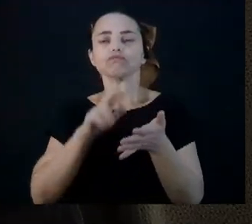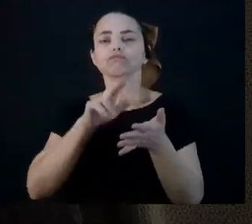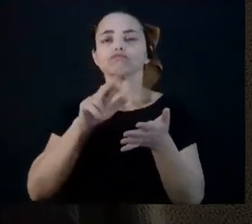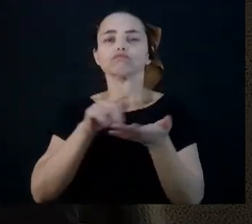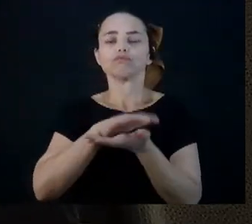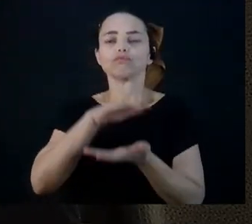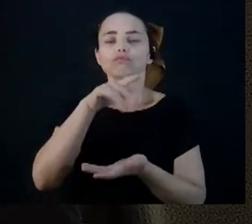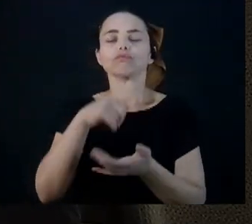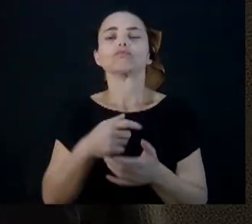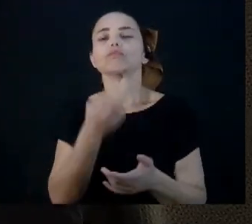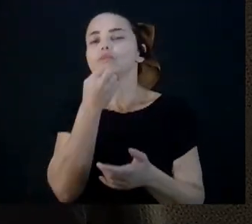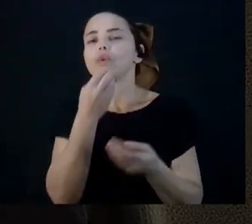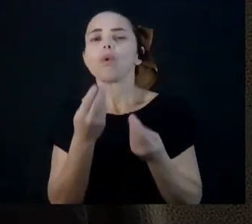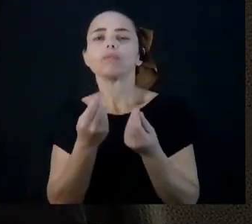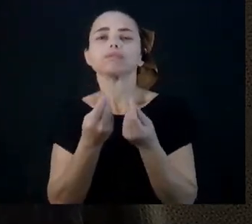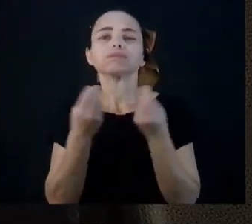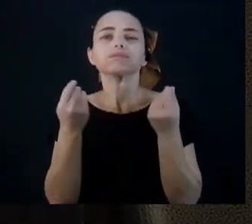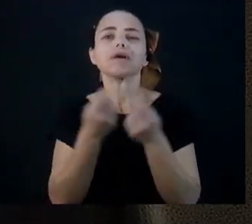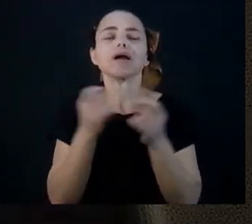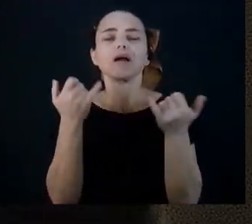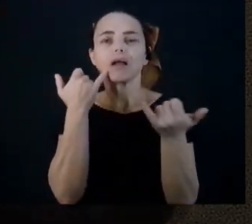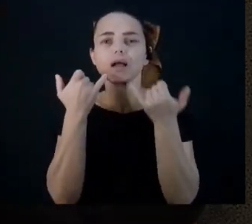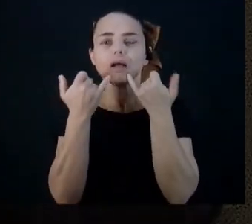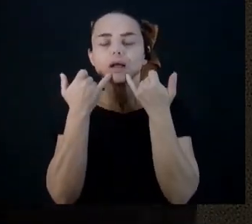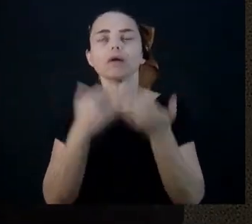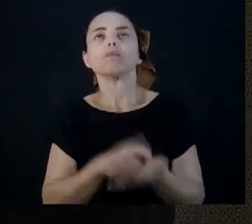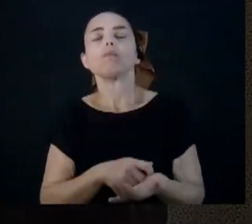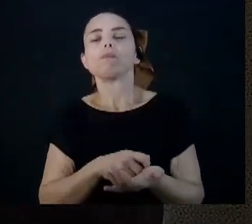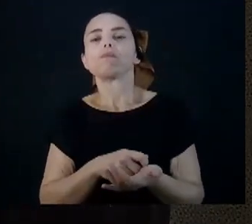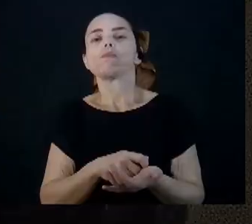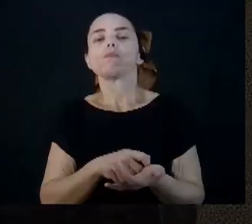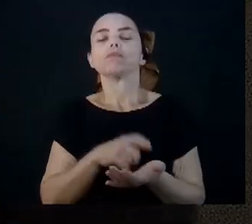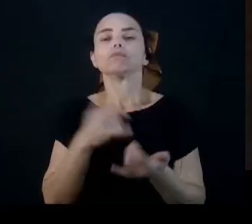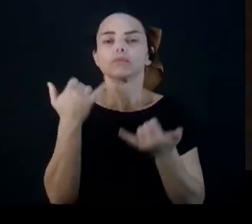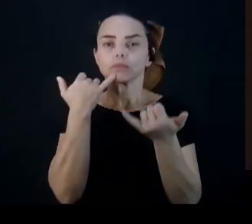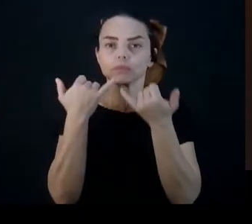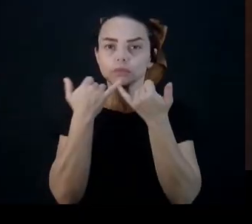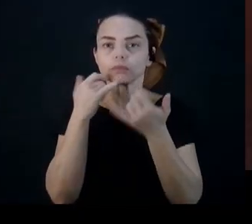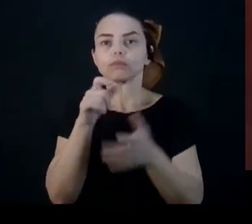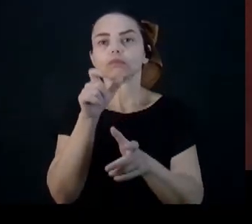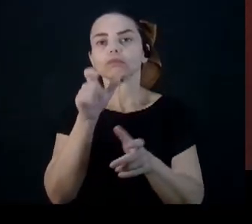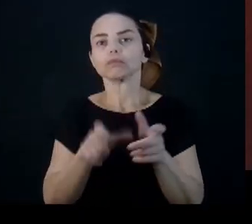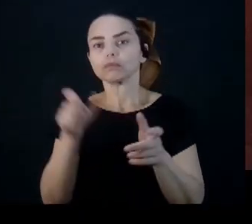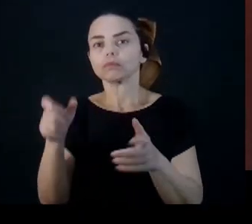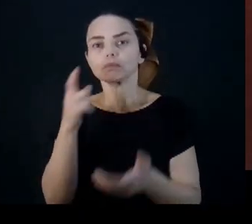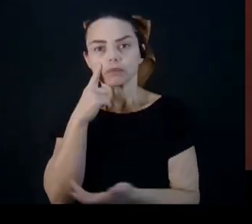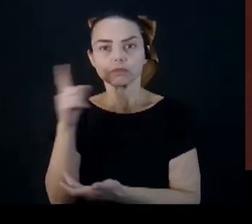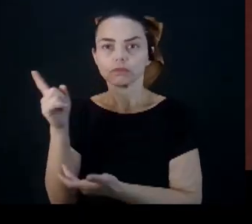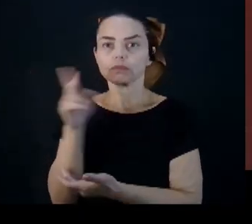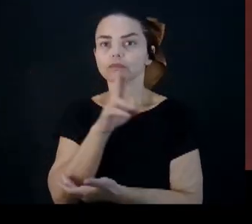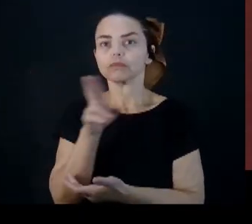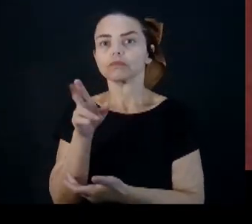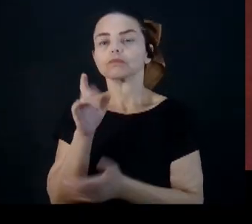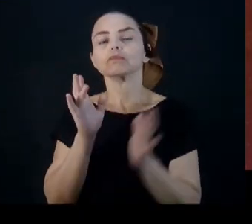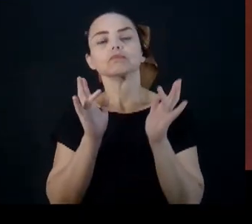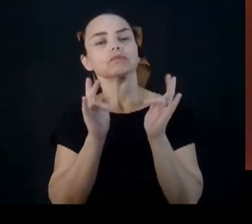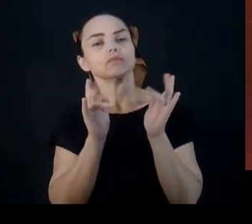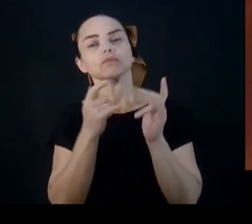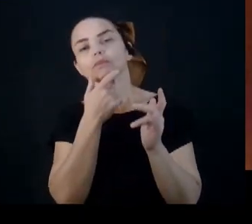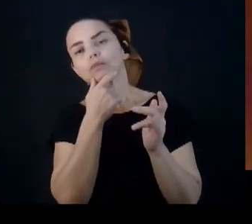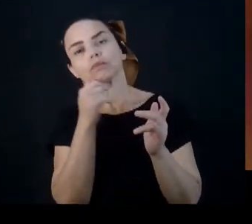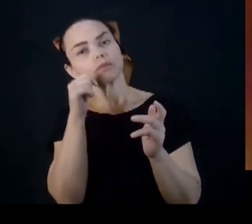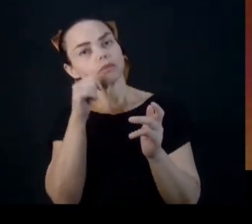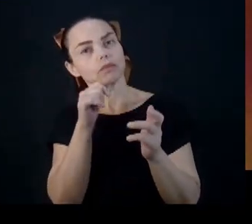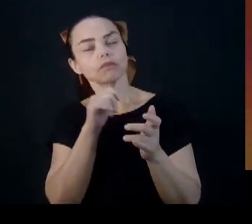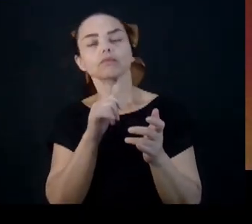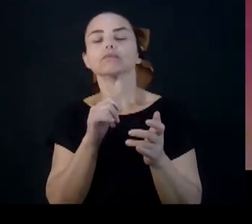ricos, porque eles trazem N informações das pessoas, trazem nome do noivo e da noiva, trazem de onde